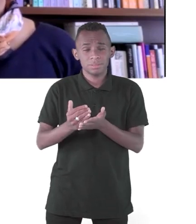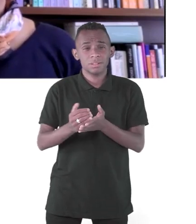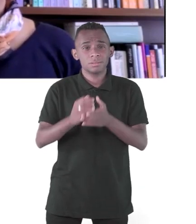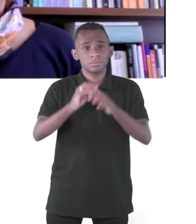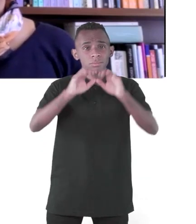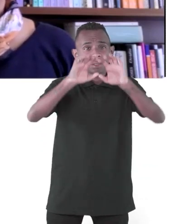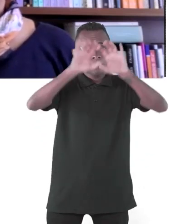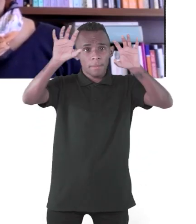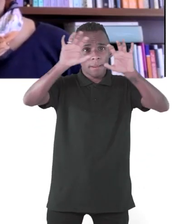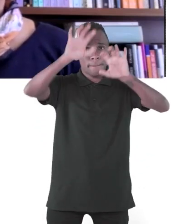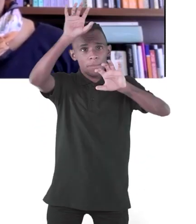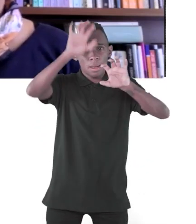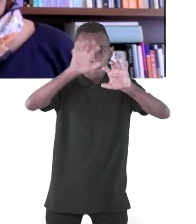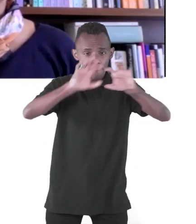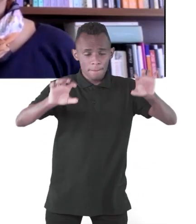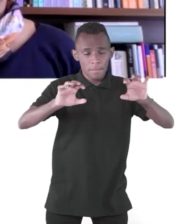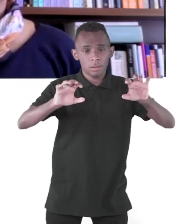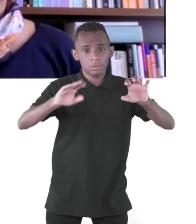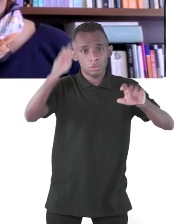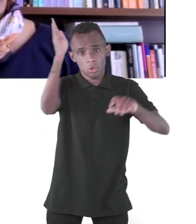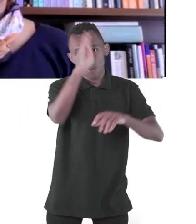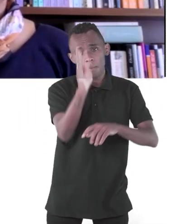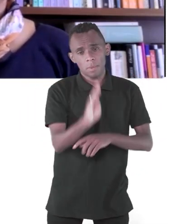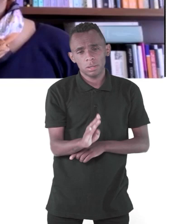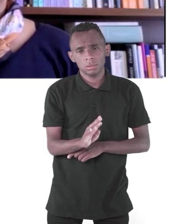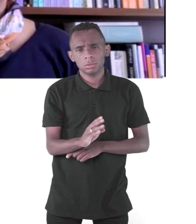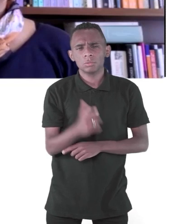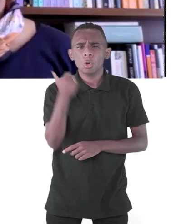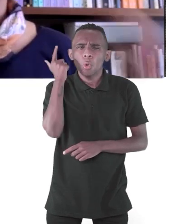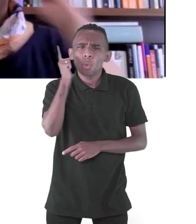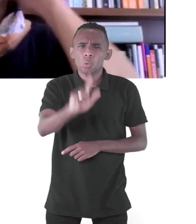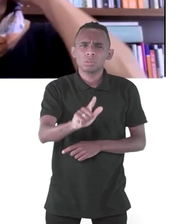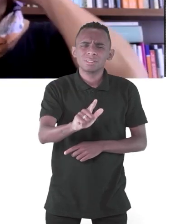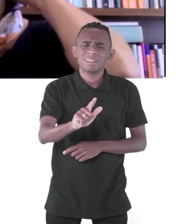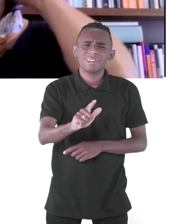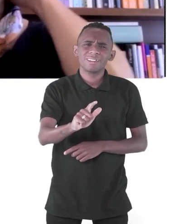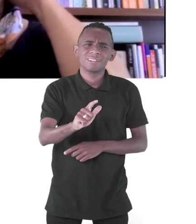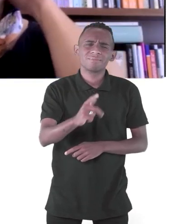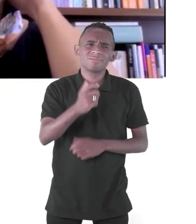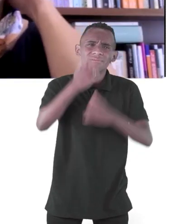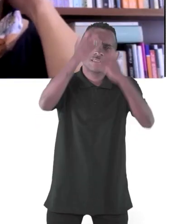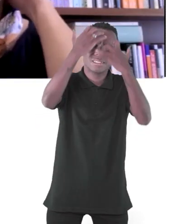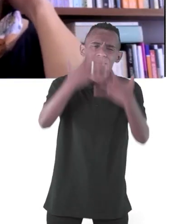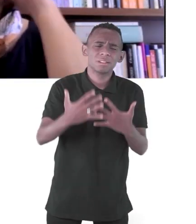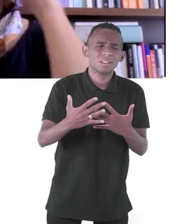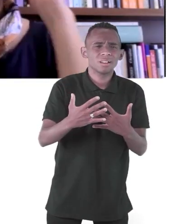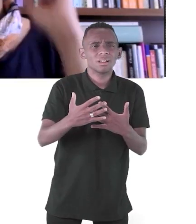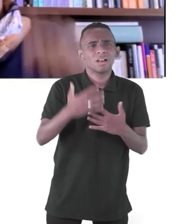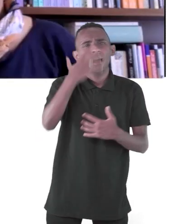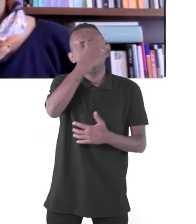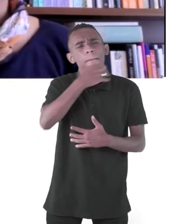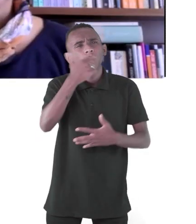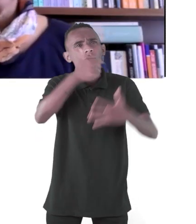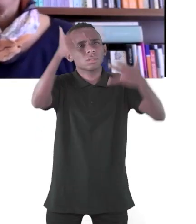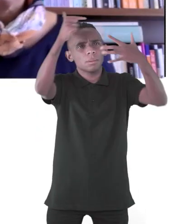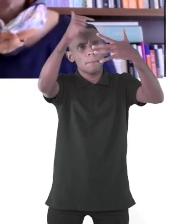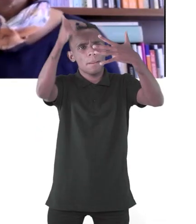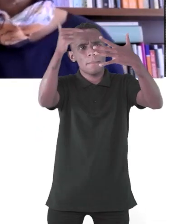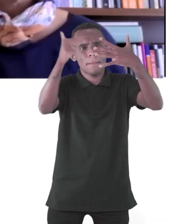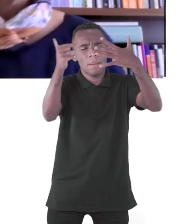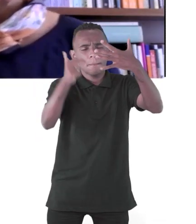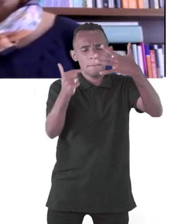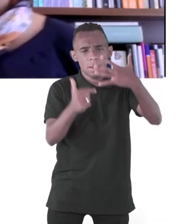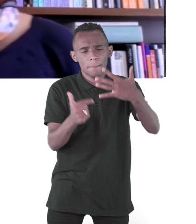esse Brasil. Você consegue falar um pouquinho da música de cada... Não precisa ser estado, não. Da música que mais